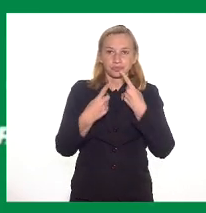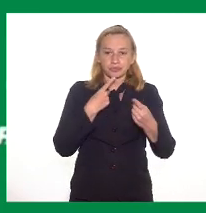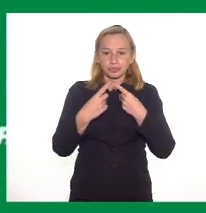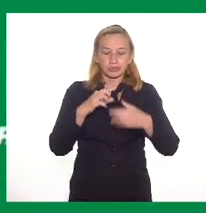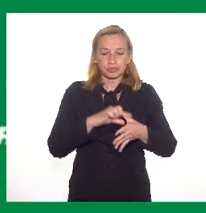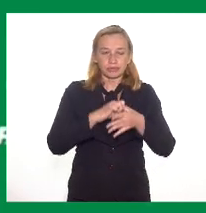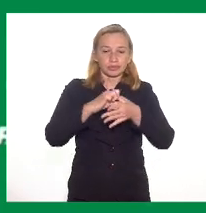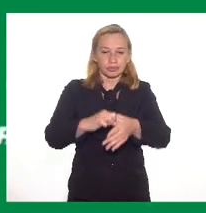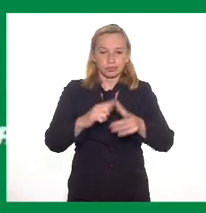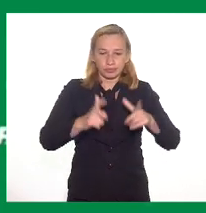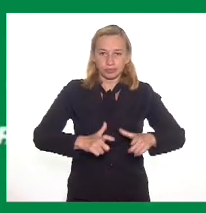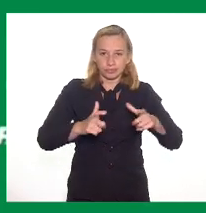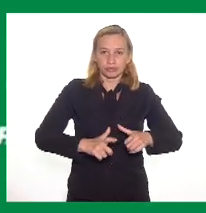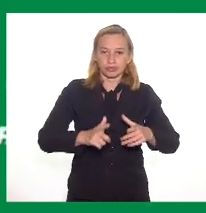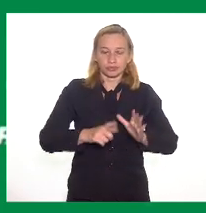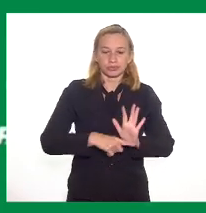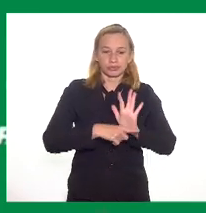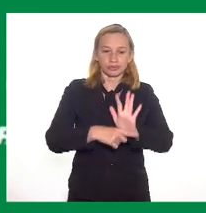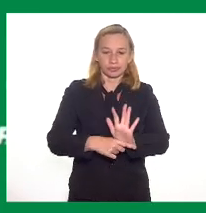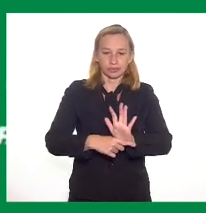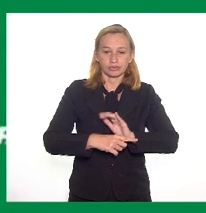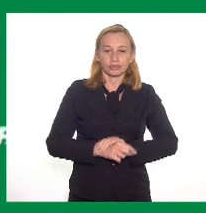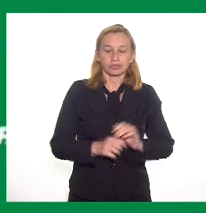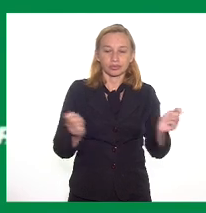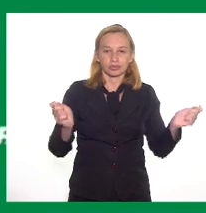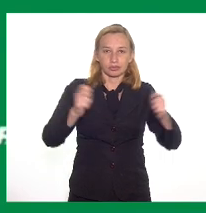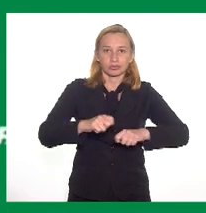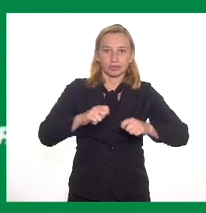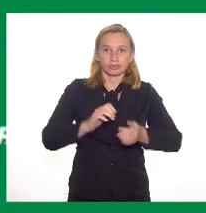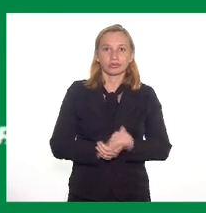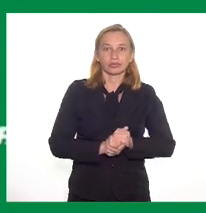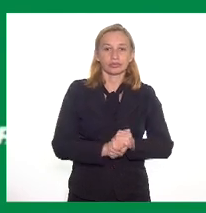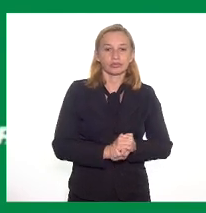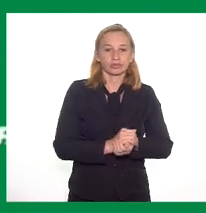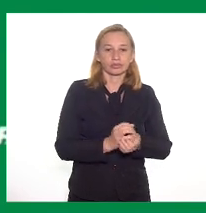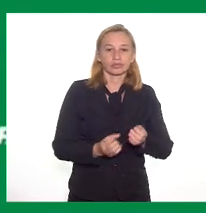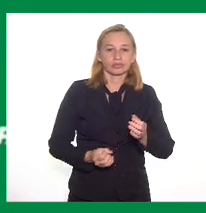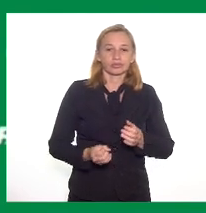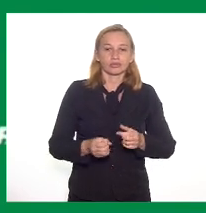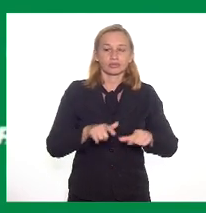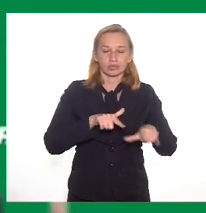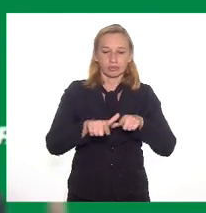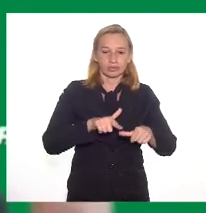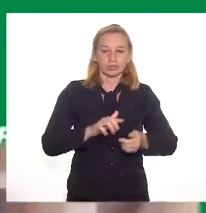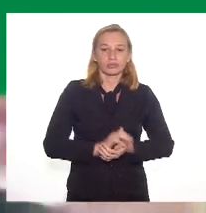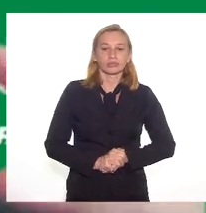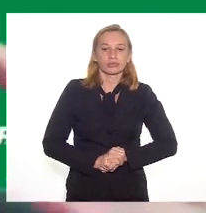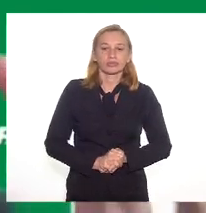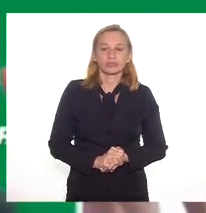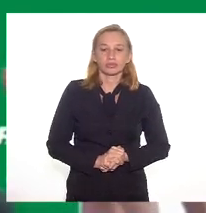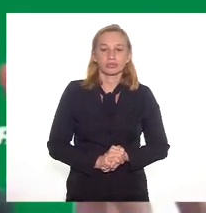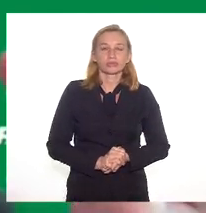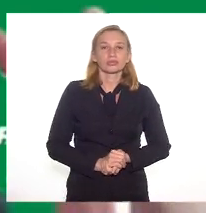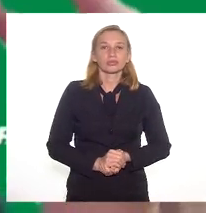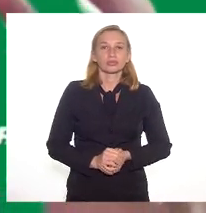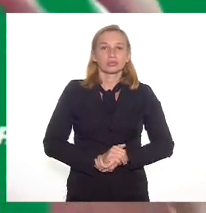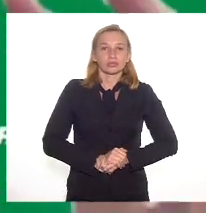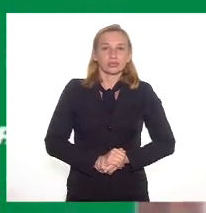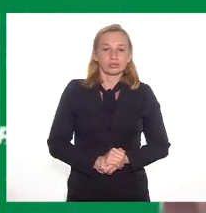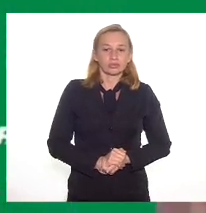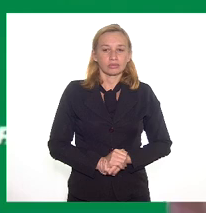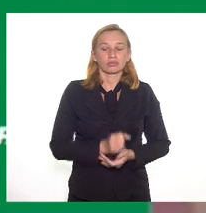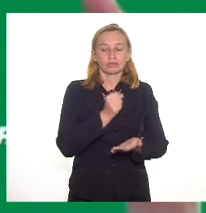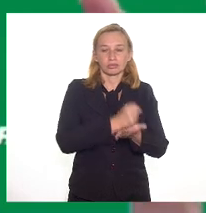do setor para auxiliá-las a buscar competitividade na prestação desse serviço. Especificamente no que se refere